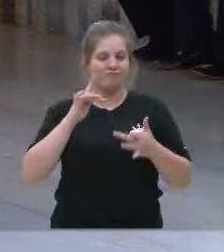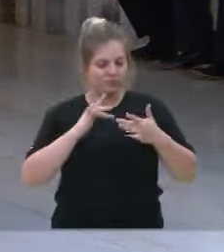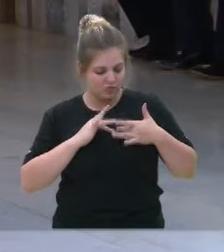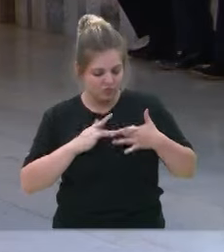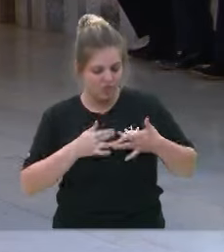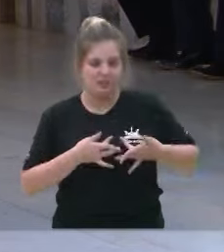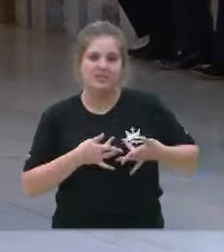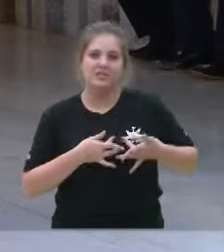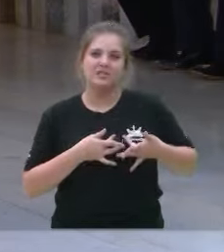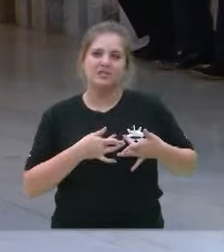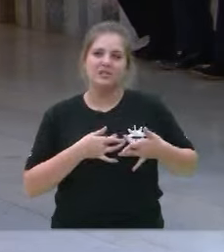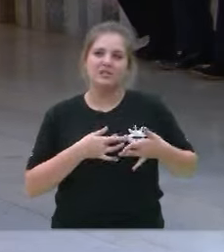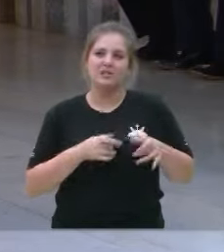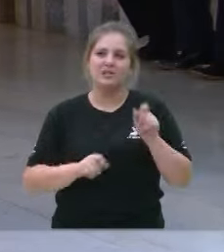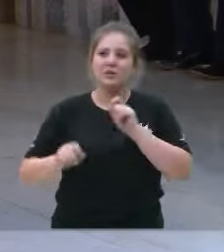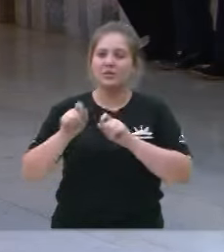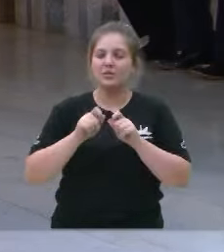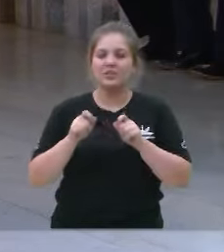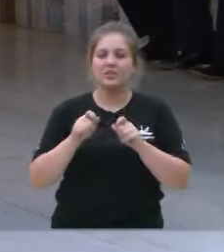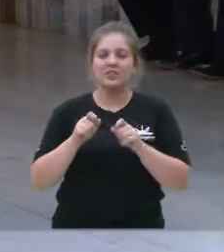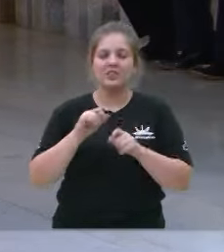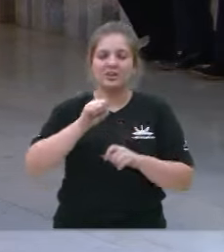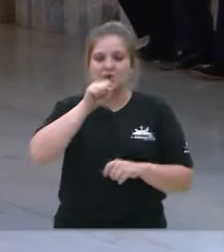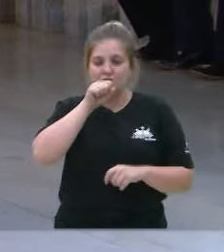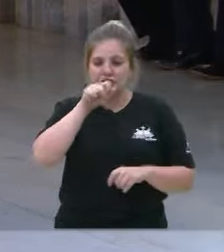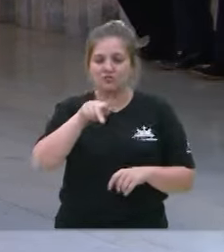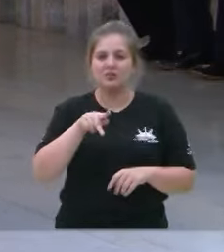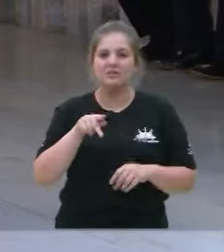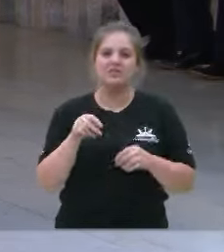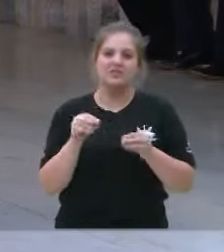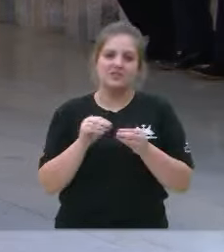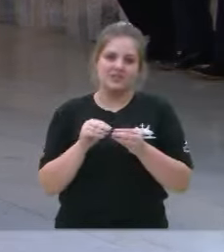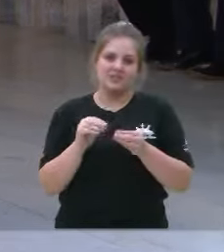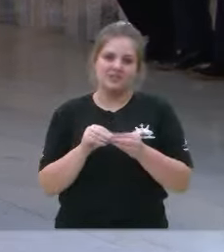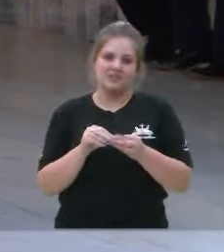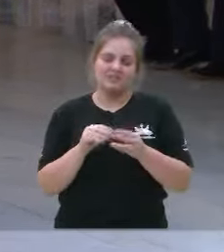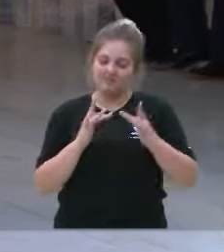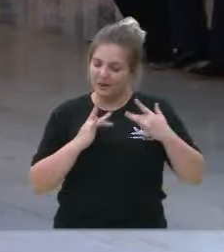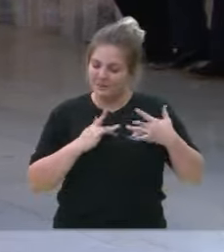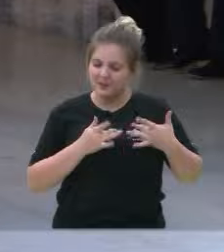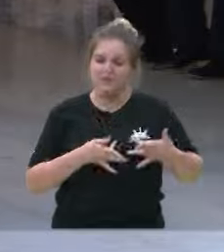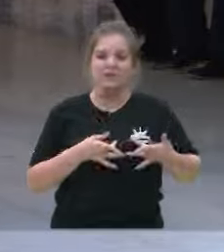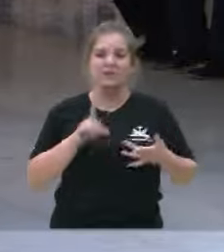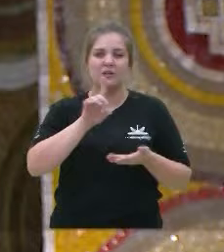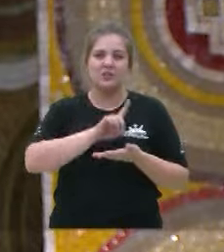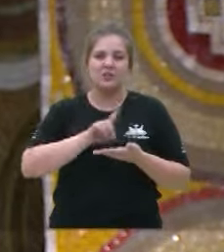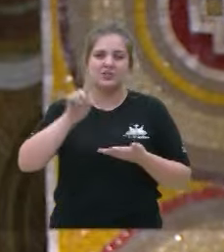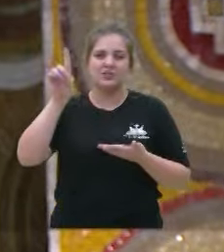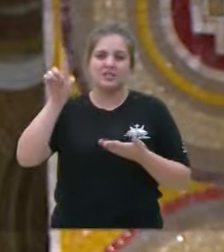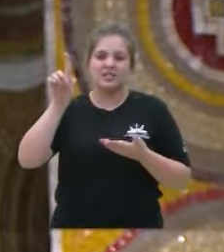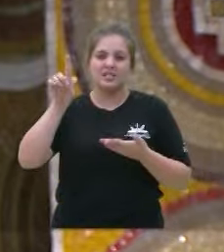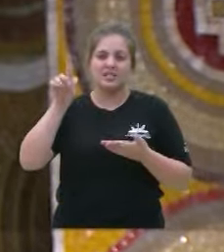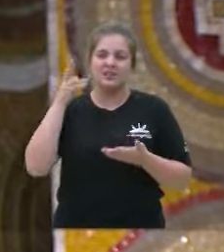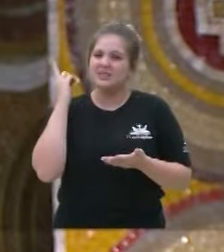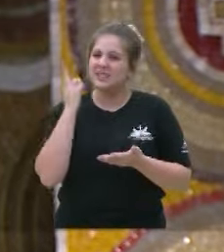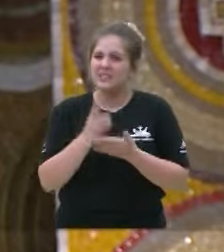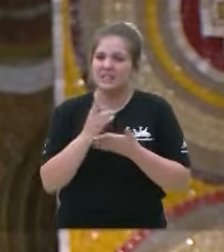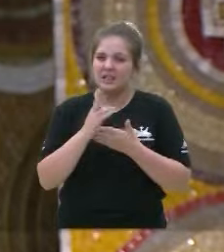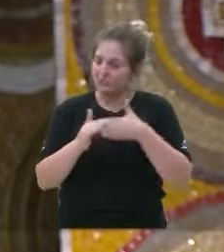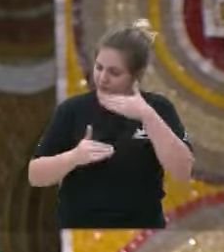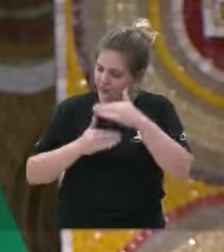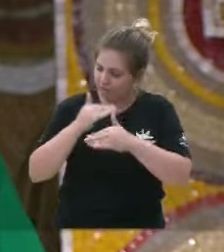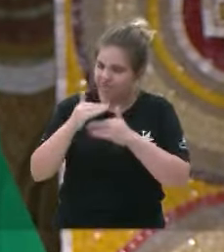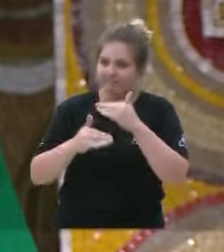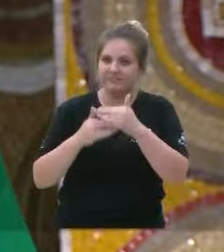da atitude deste povo ou seja a misericórdia dele instaurada